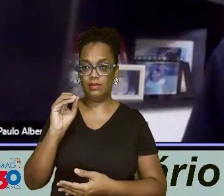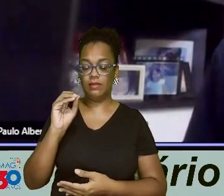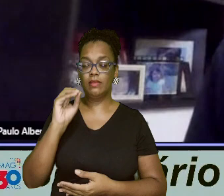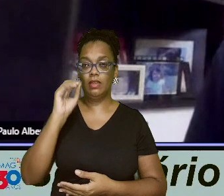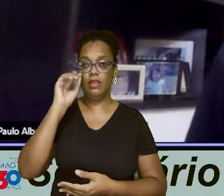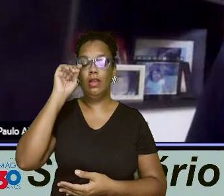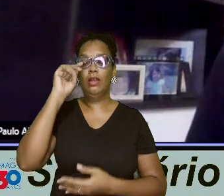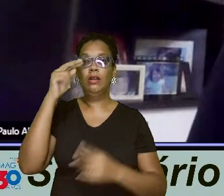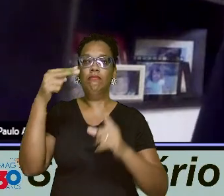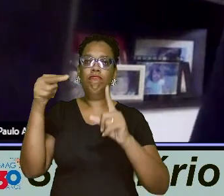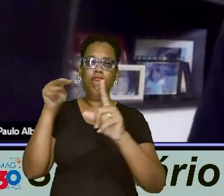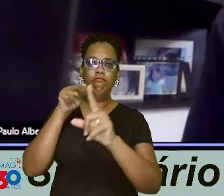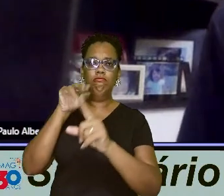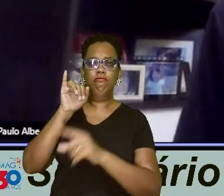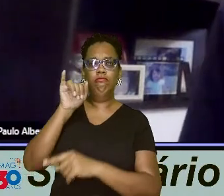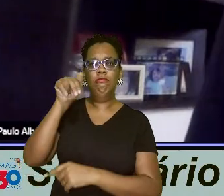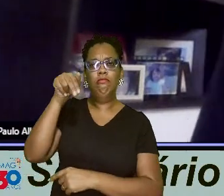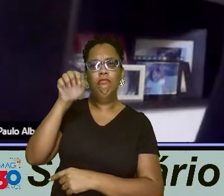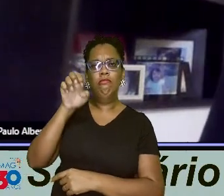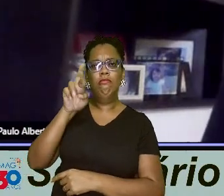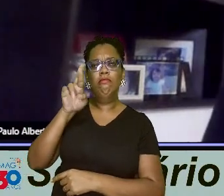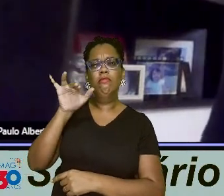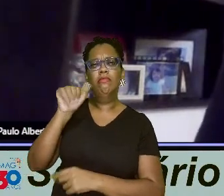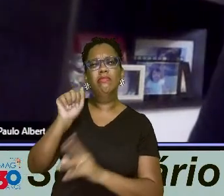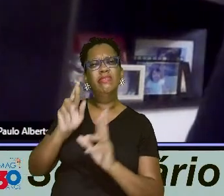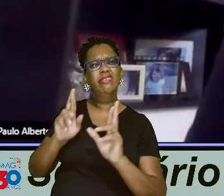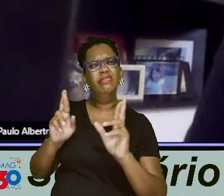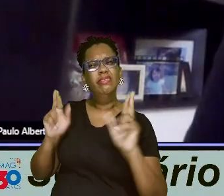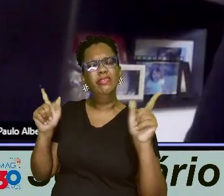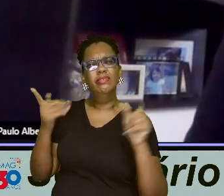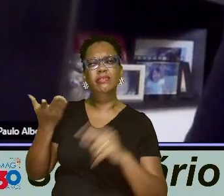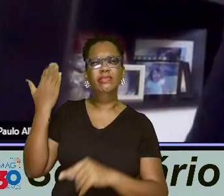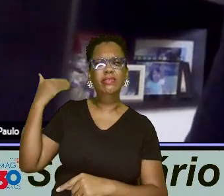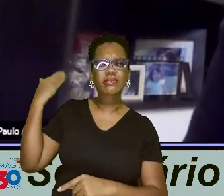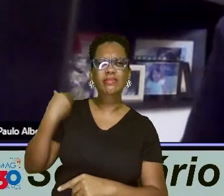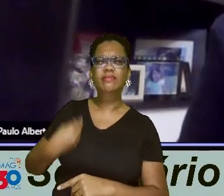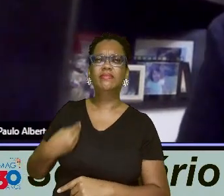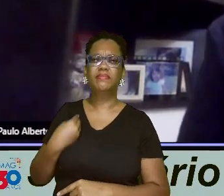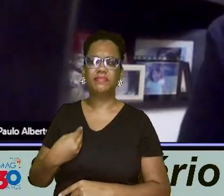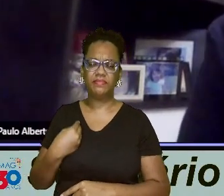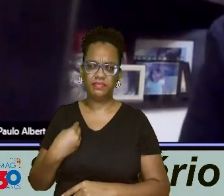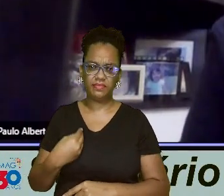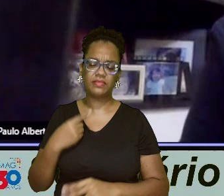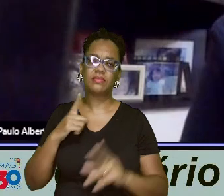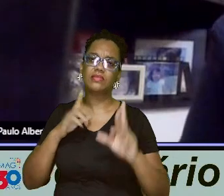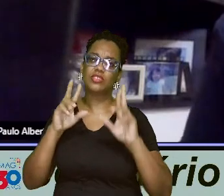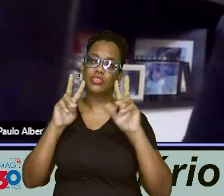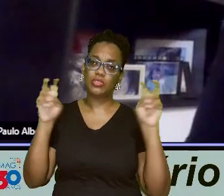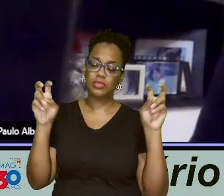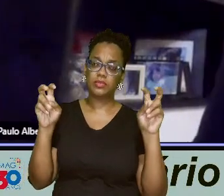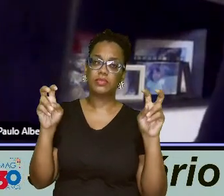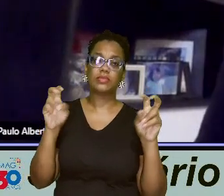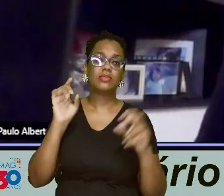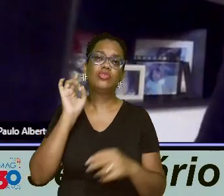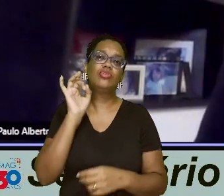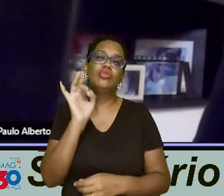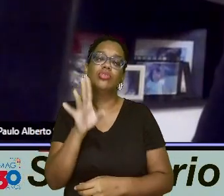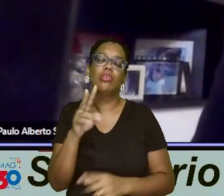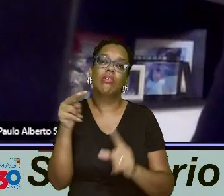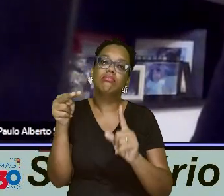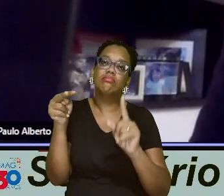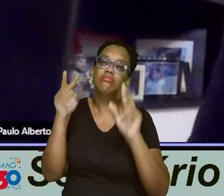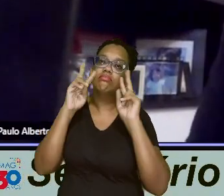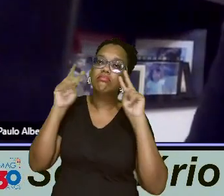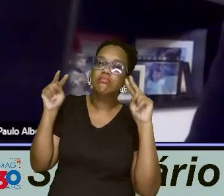inércia completamente diferente daquela que existia ao tempo do exame dessa questão, apenas com o olhar voltado para o